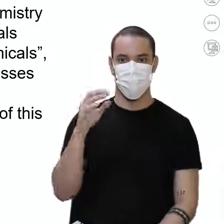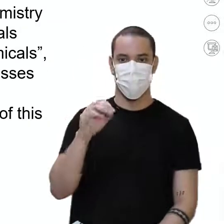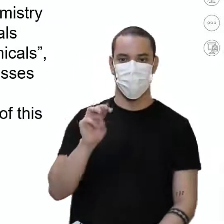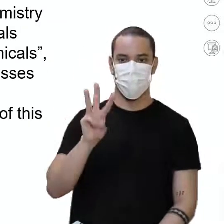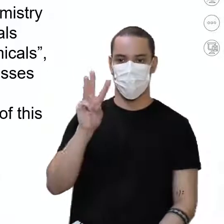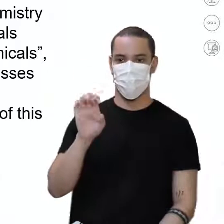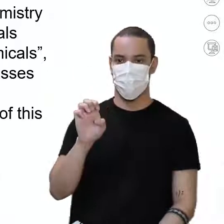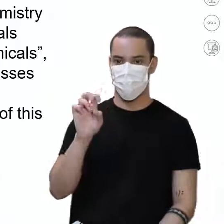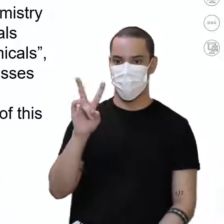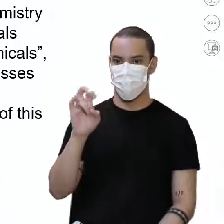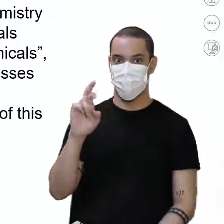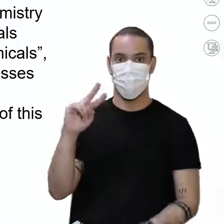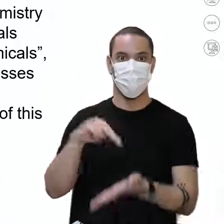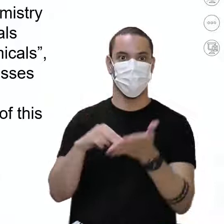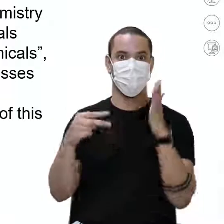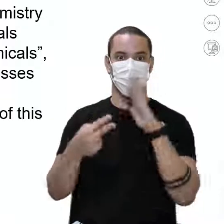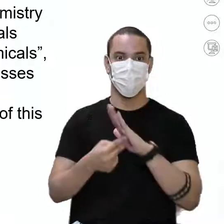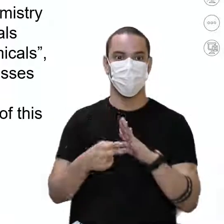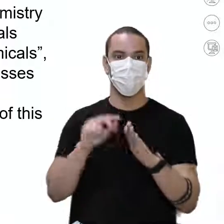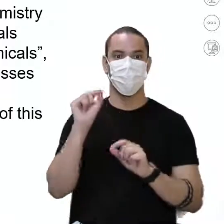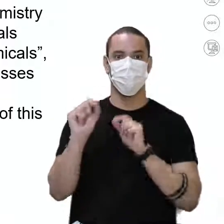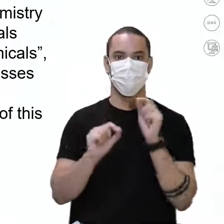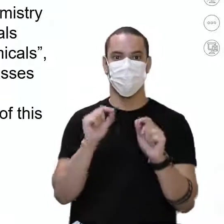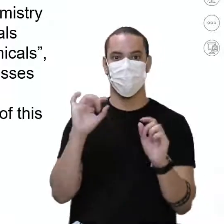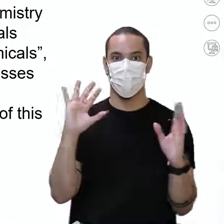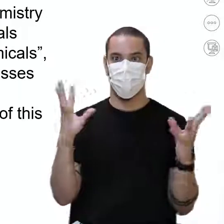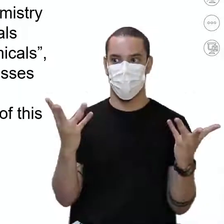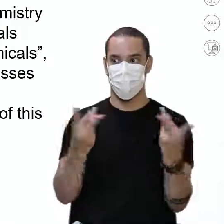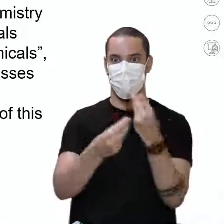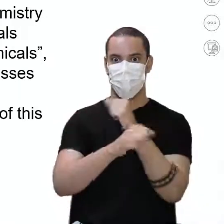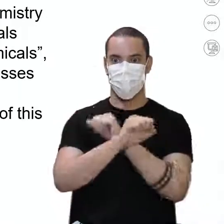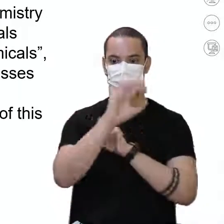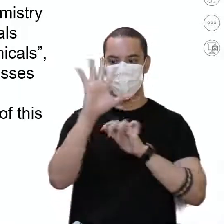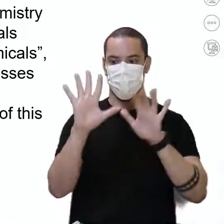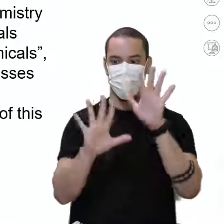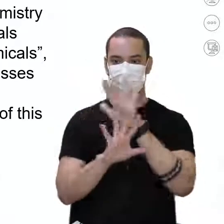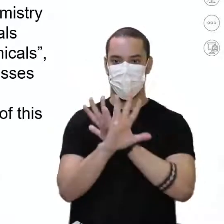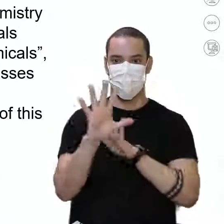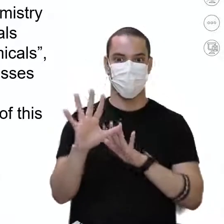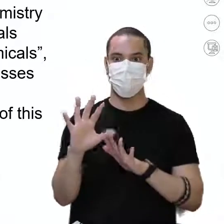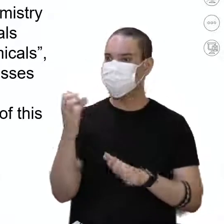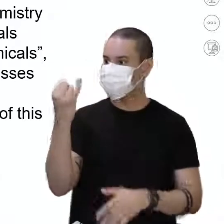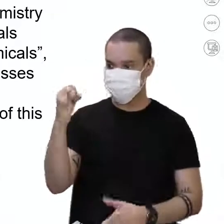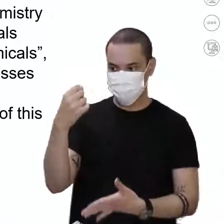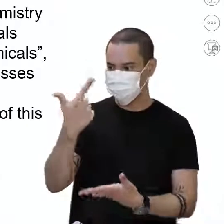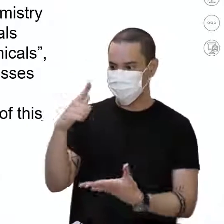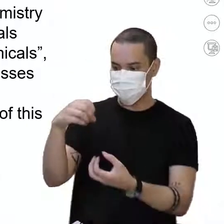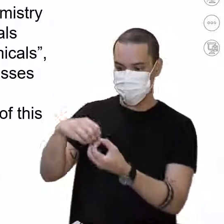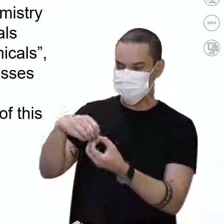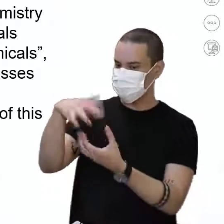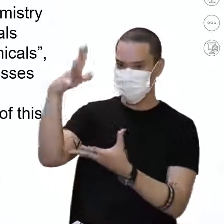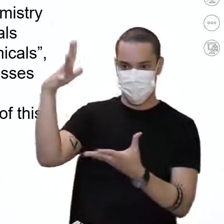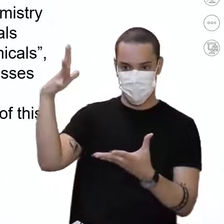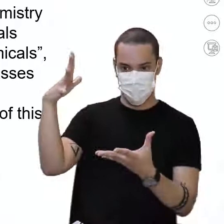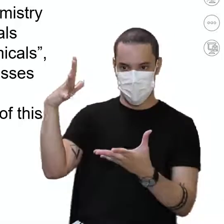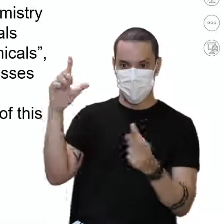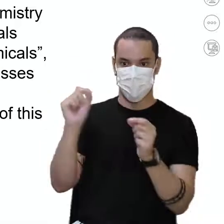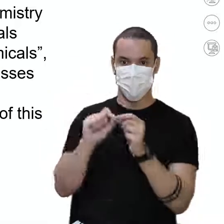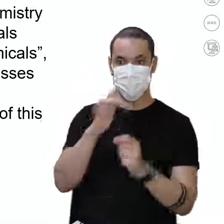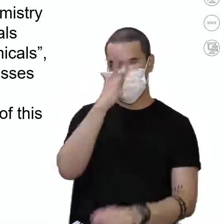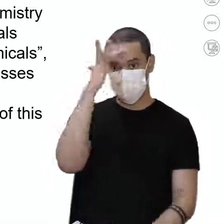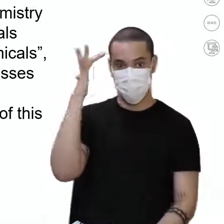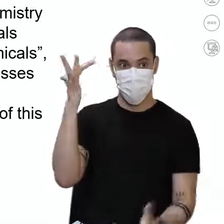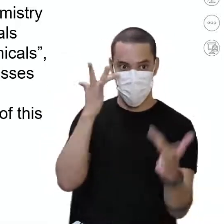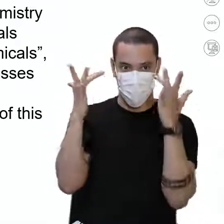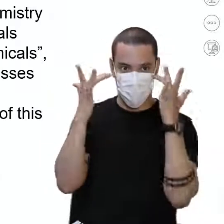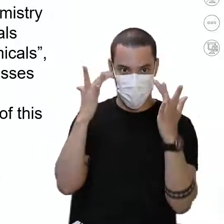de contraste. Mesmo que não seja possível usar uma poção mágica para fazer alguém fall in